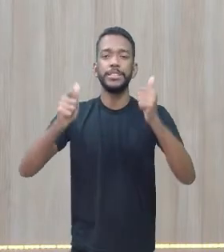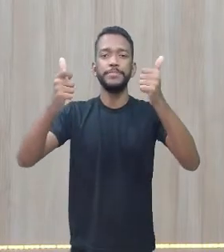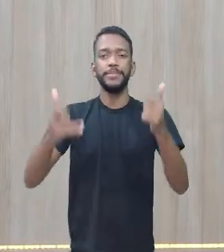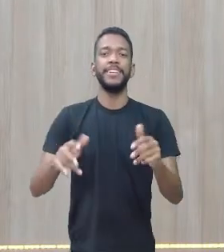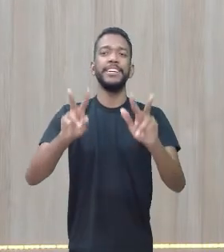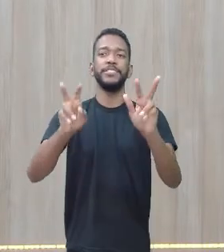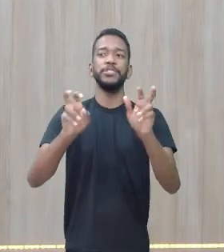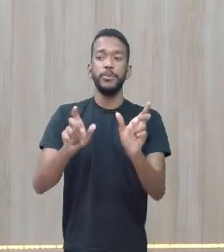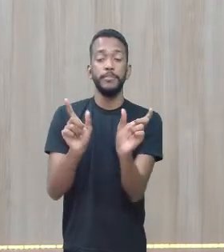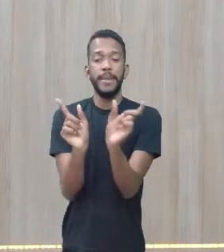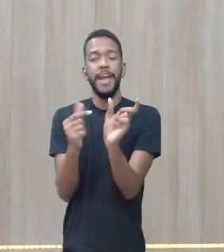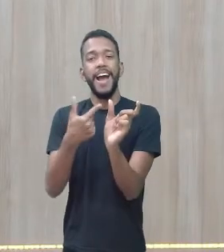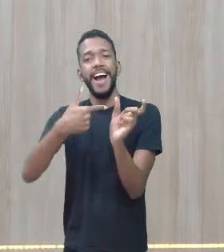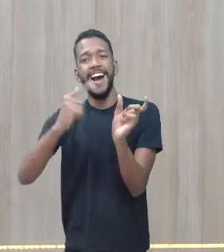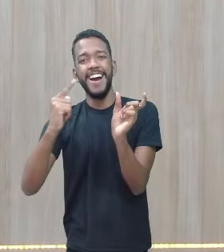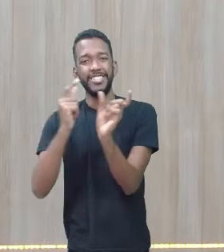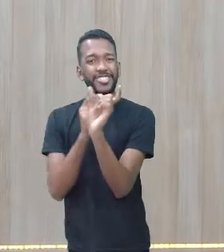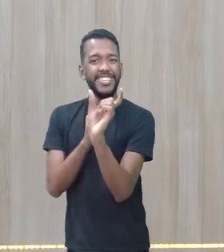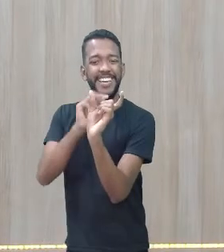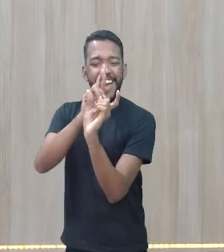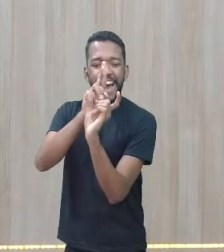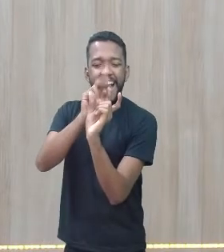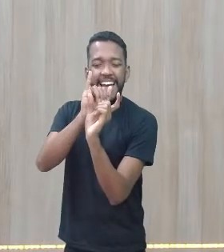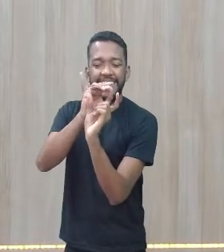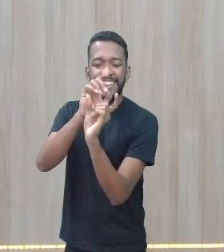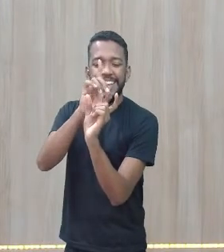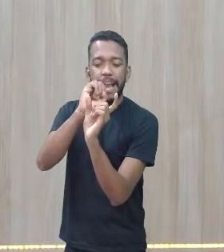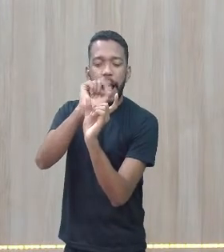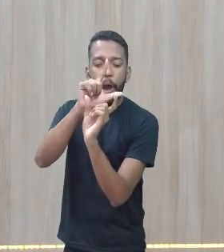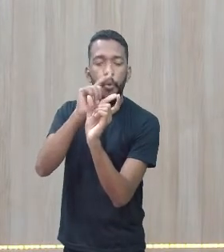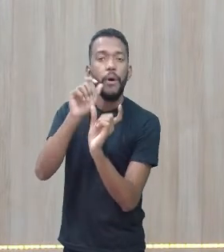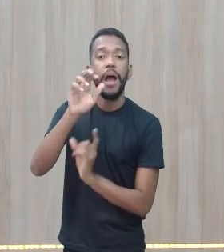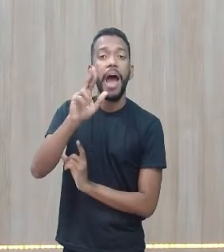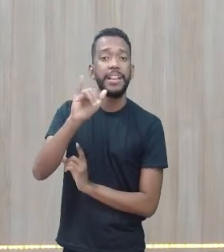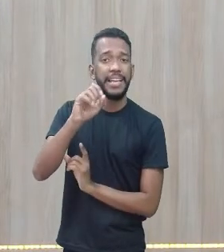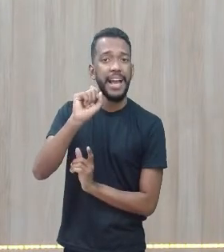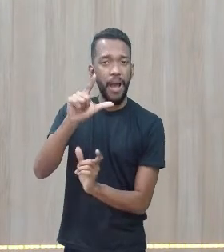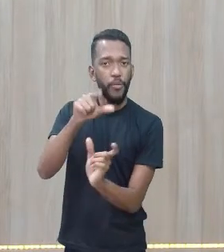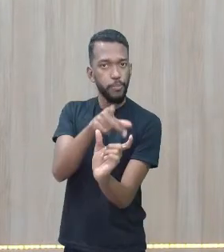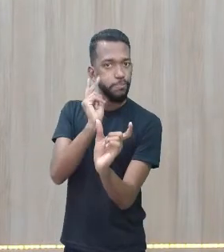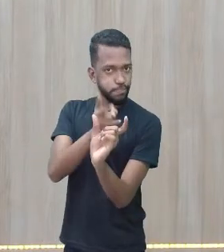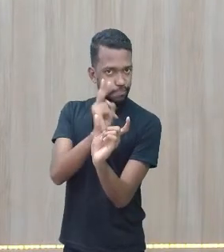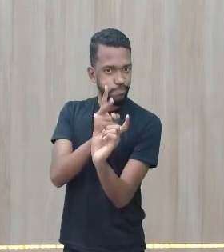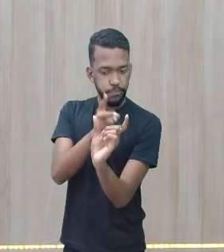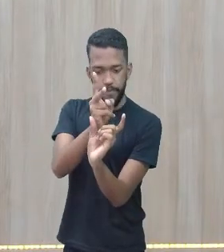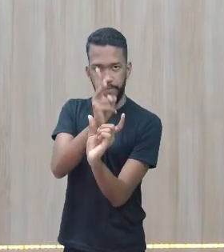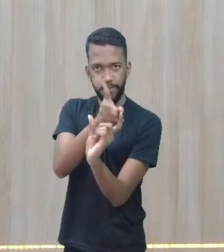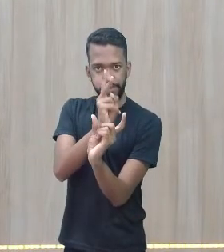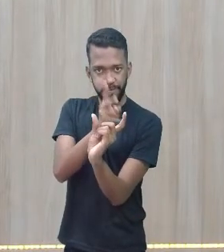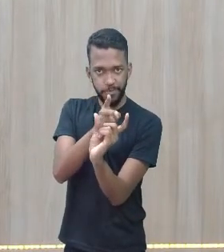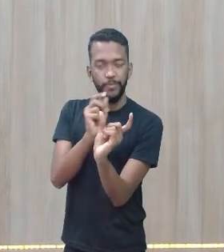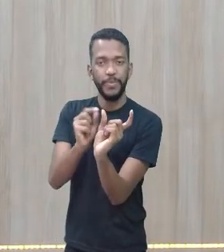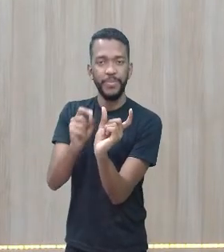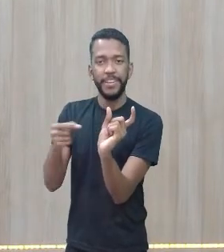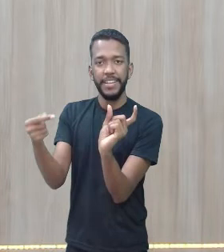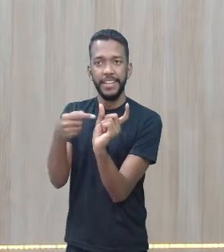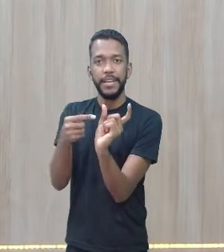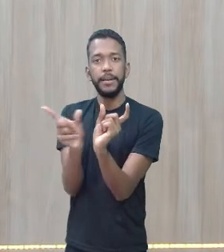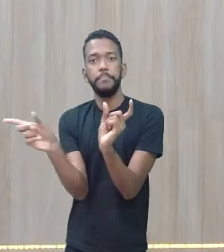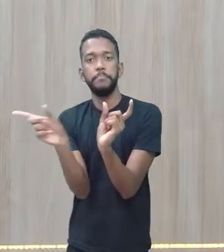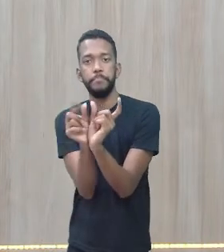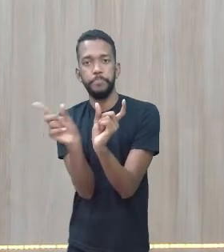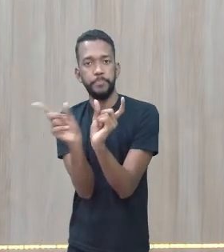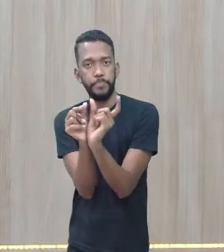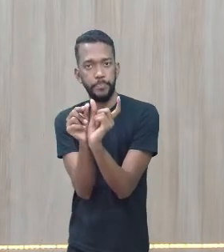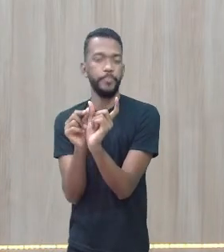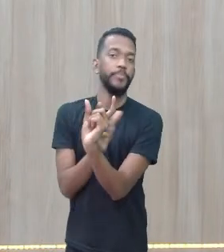que fica antes do radical e depois do radical. Sabe como é o nome deles? É prefixo